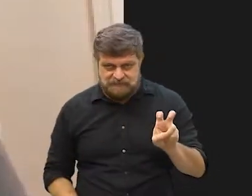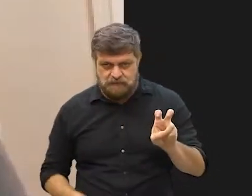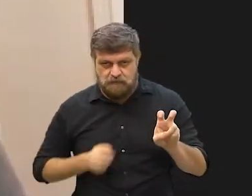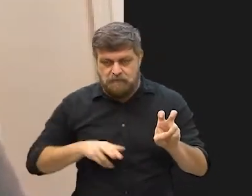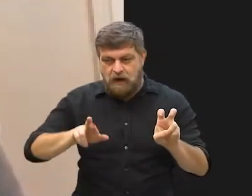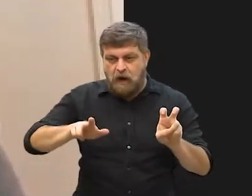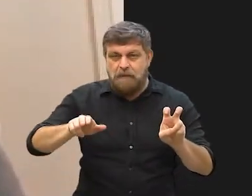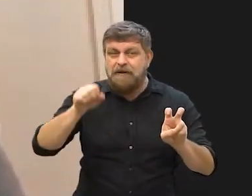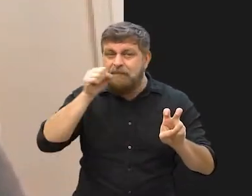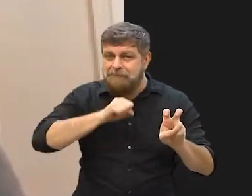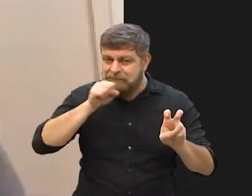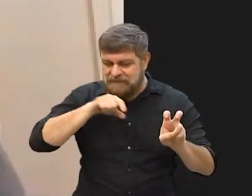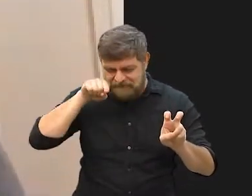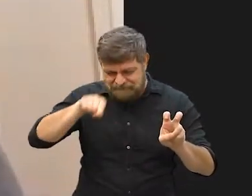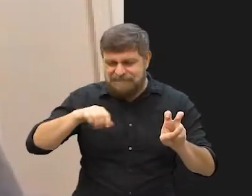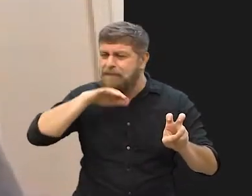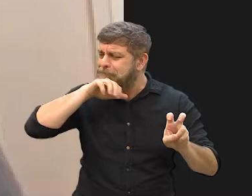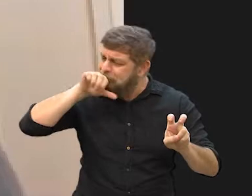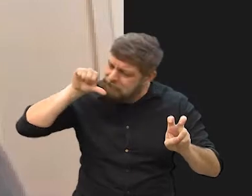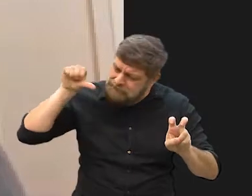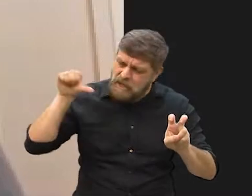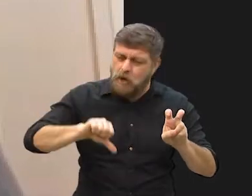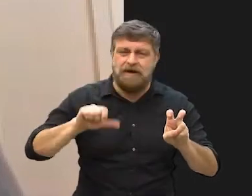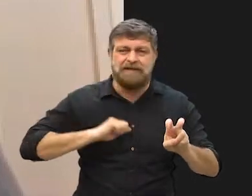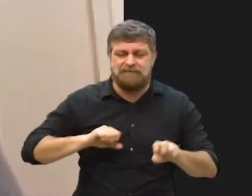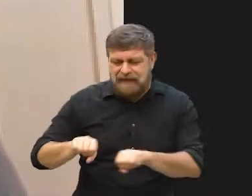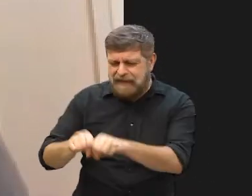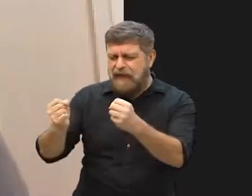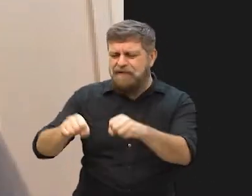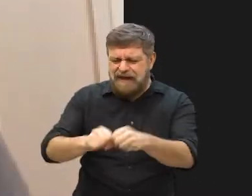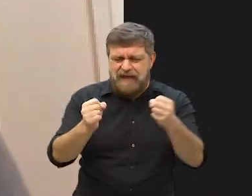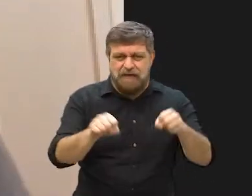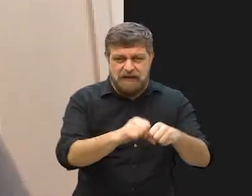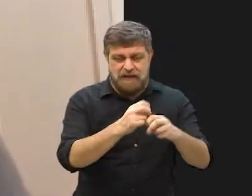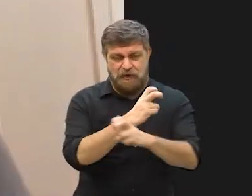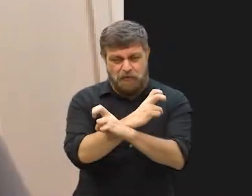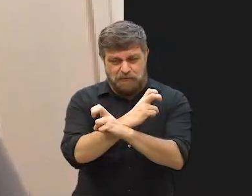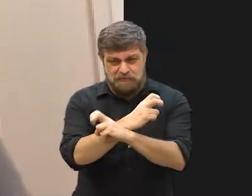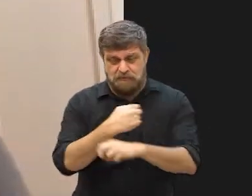irmão mais velho tem um tipo mais grave, que foi o que teve mais fraturas. No meu